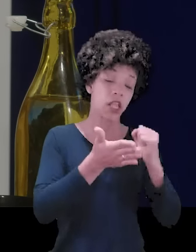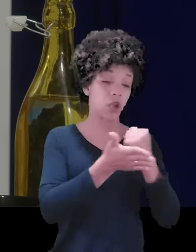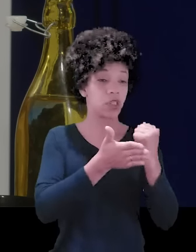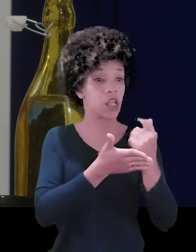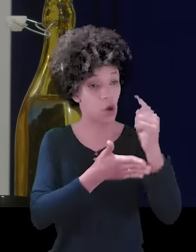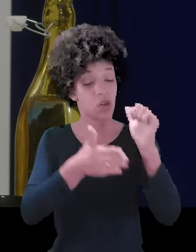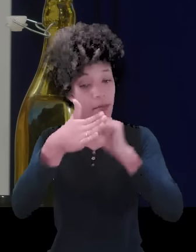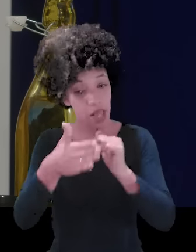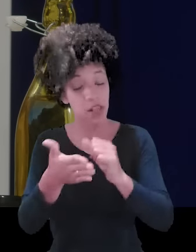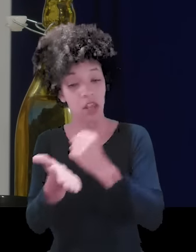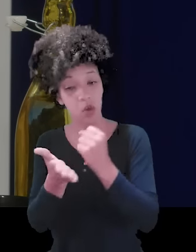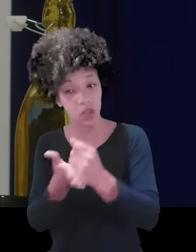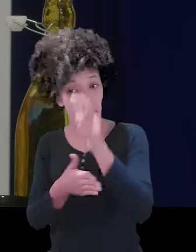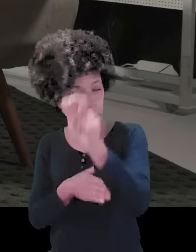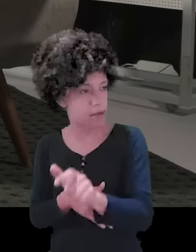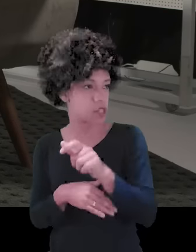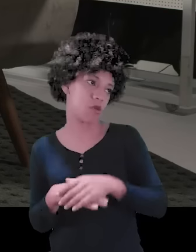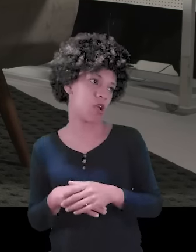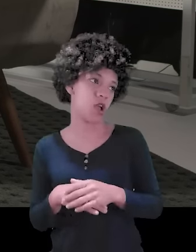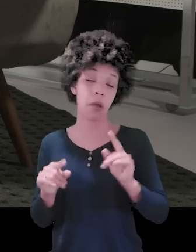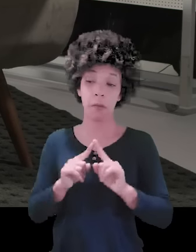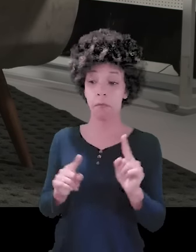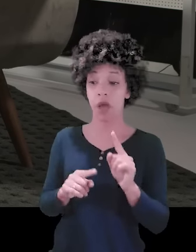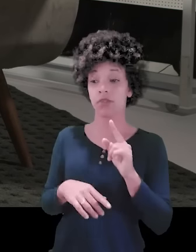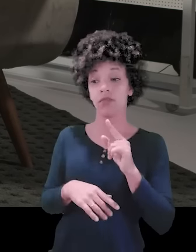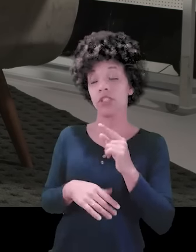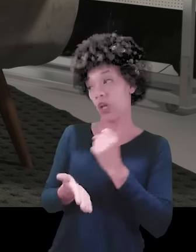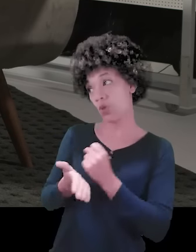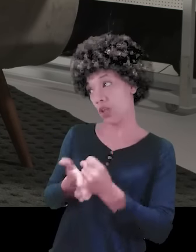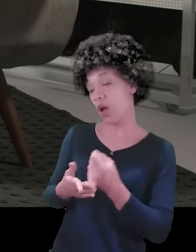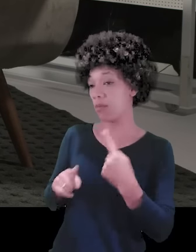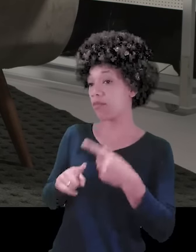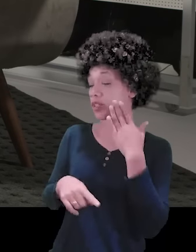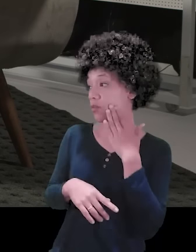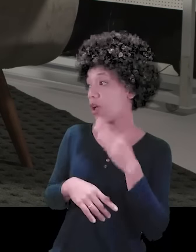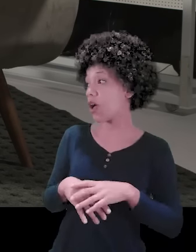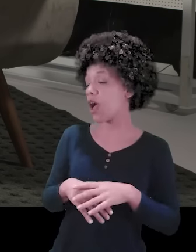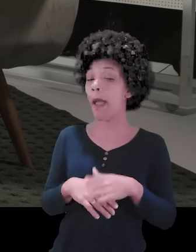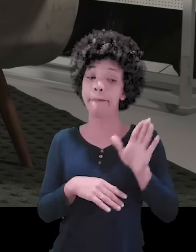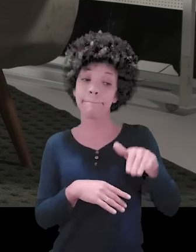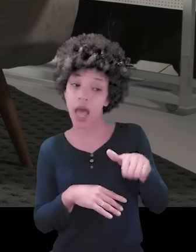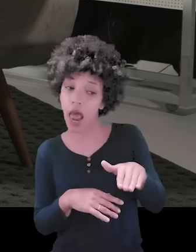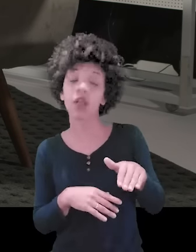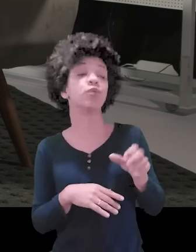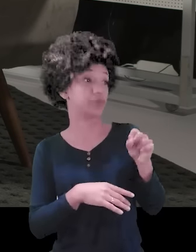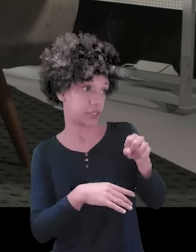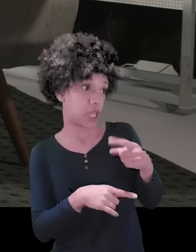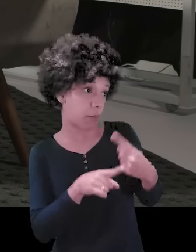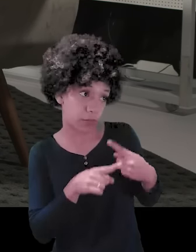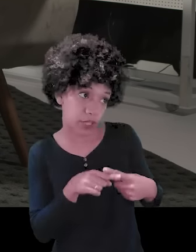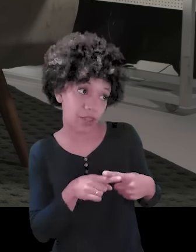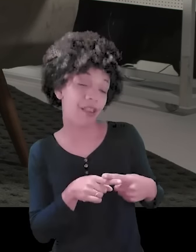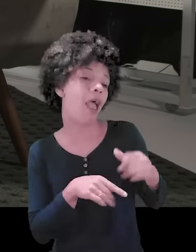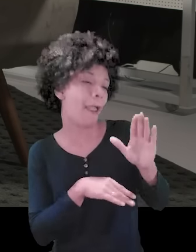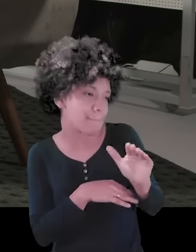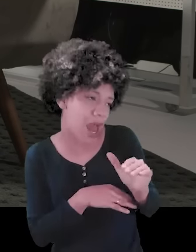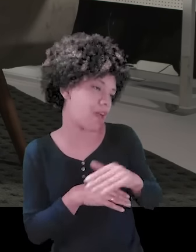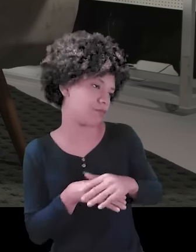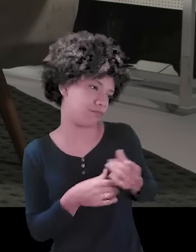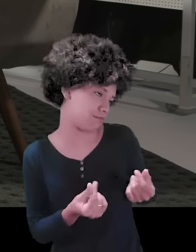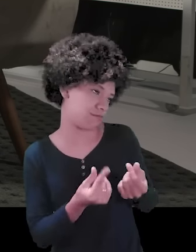não sabia que tinha trabalho escravo Mas você contratou porque você sabe que isso vai te falar um negócio só que é mais barato é exatamente porque é mais barato